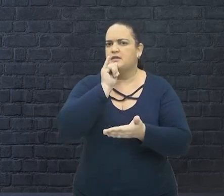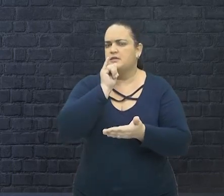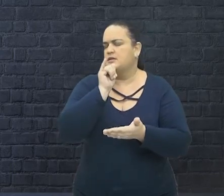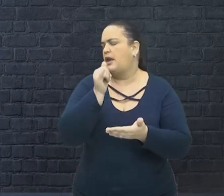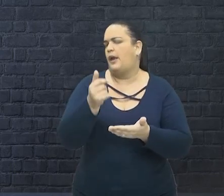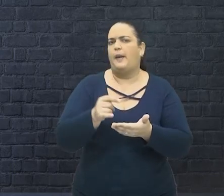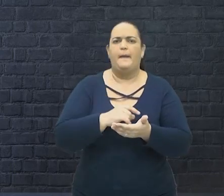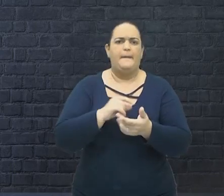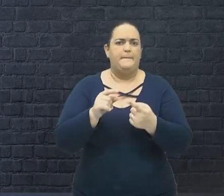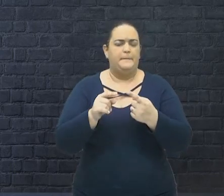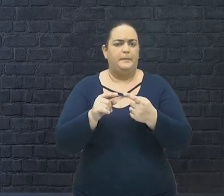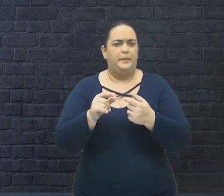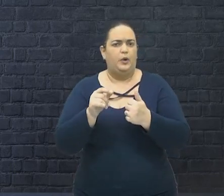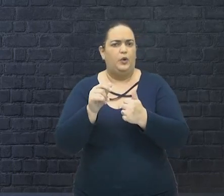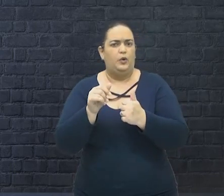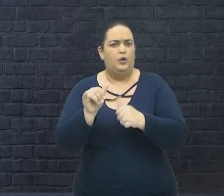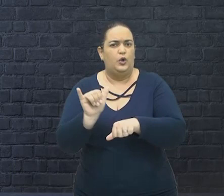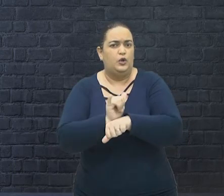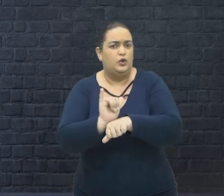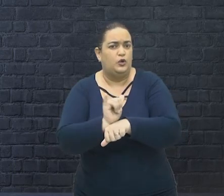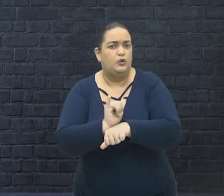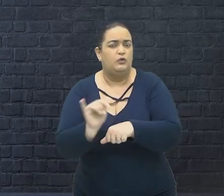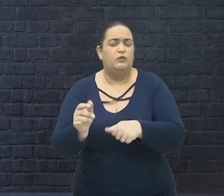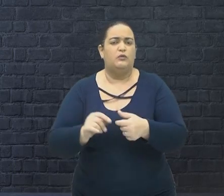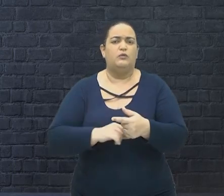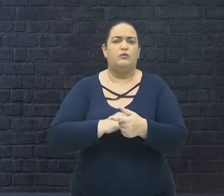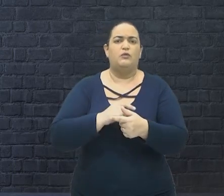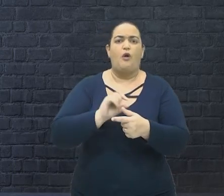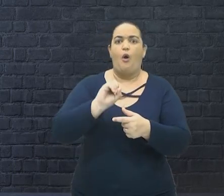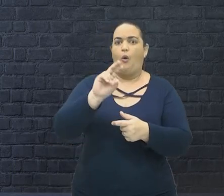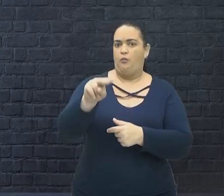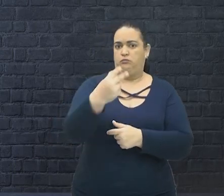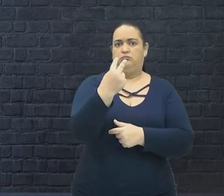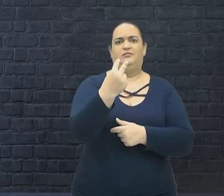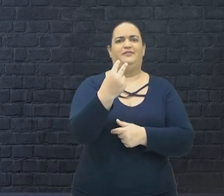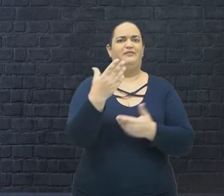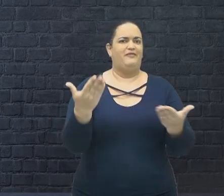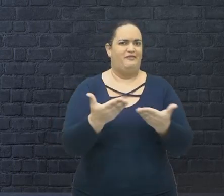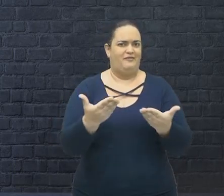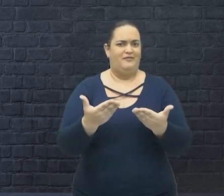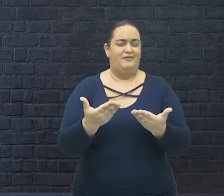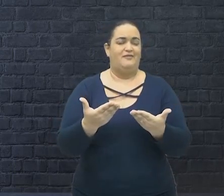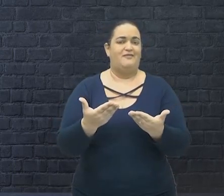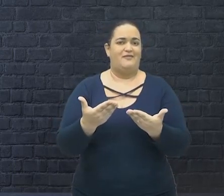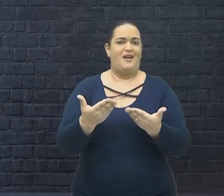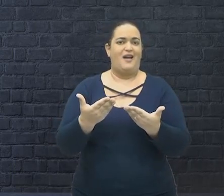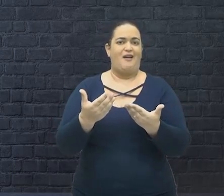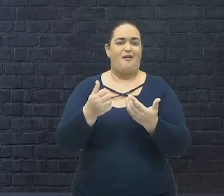podem acessá-lo através da internet. Para quem estiver vendo